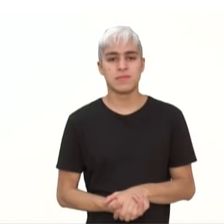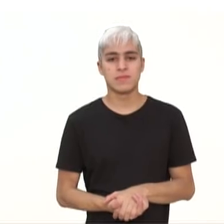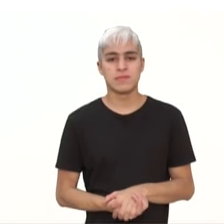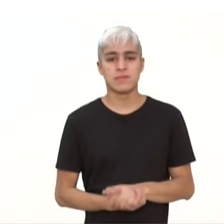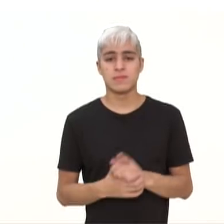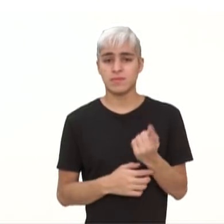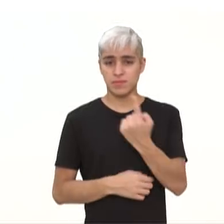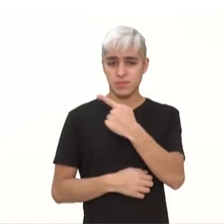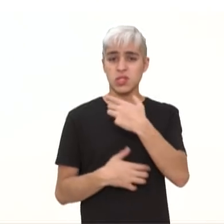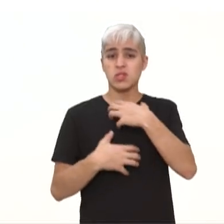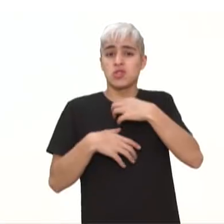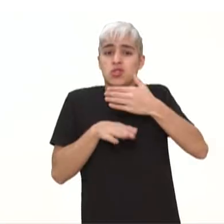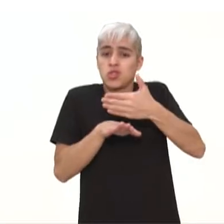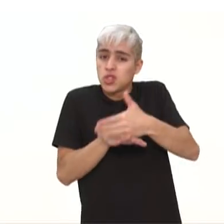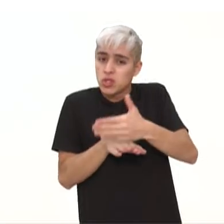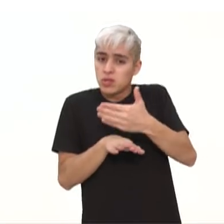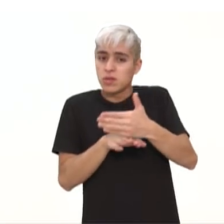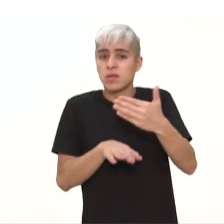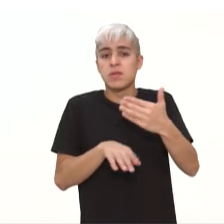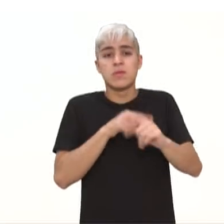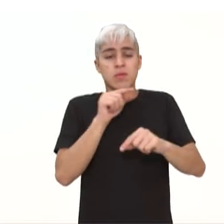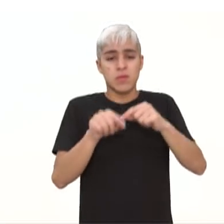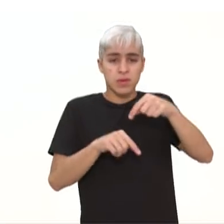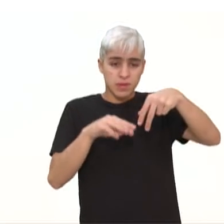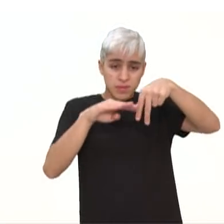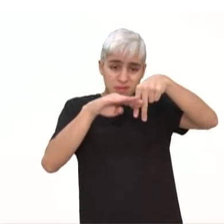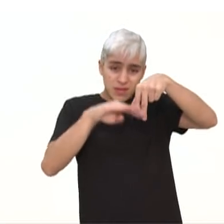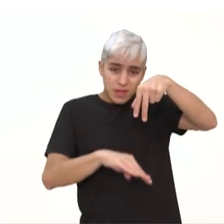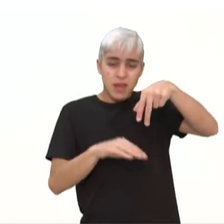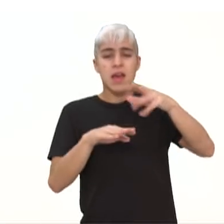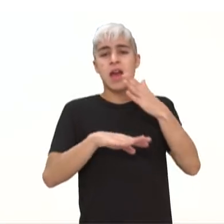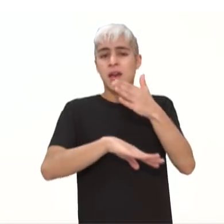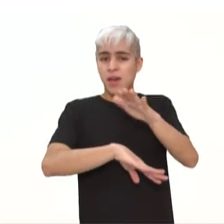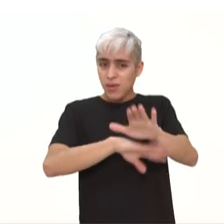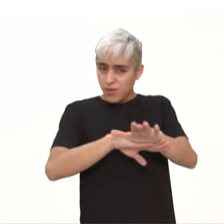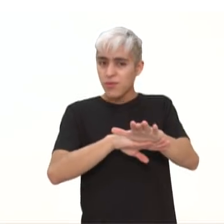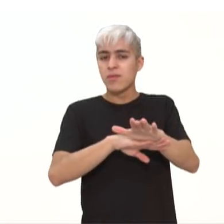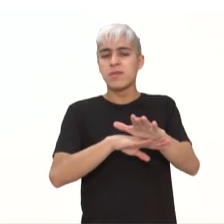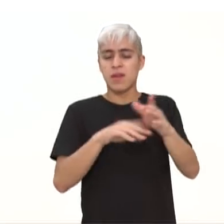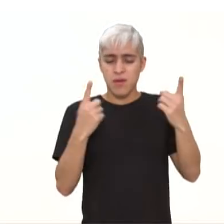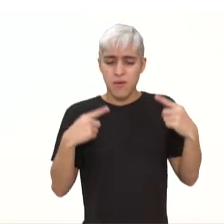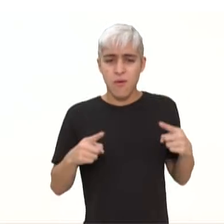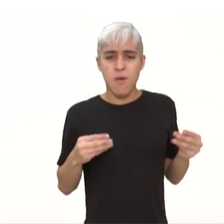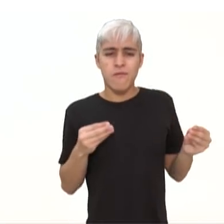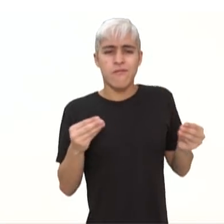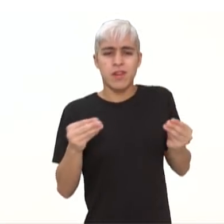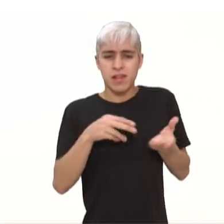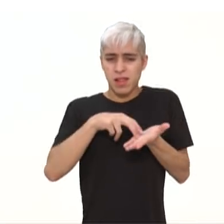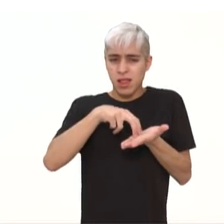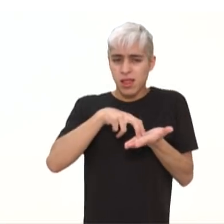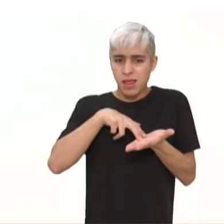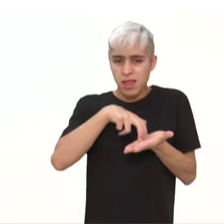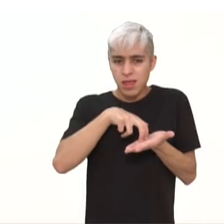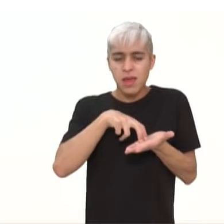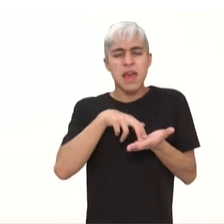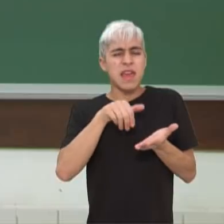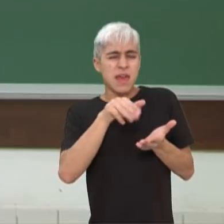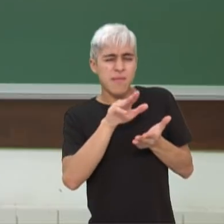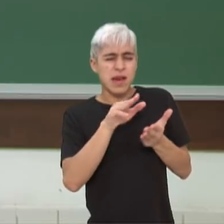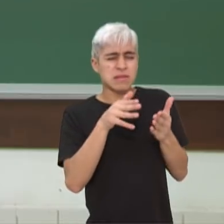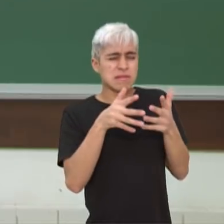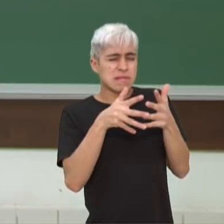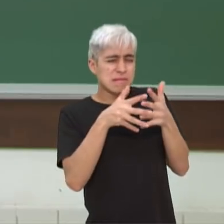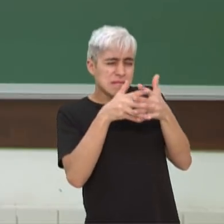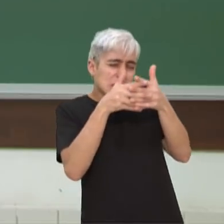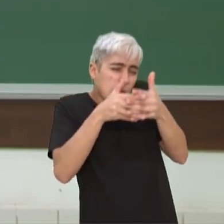Esse é um exercício para membros inferiores, que vai trabalhar aí a flexibilidade também, que apesar de ser ali um pouquinho mais complexo,